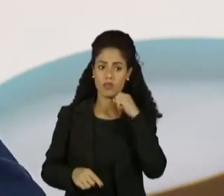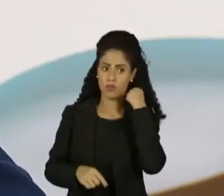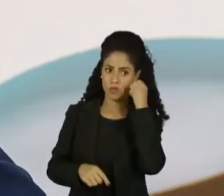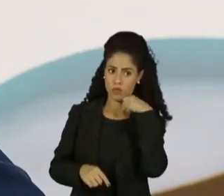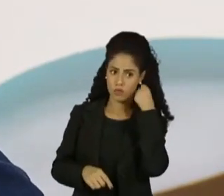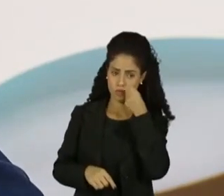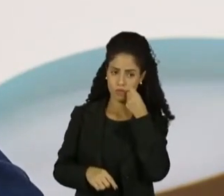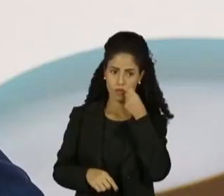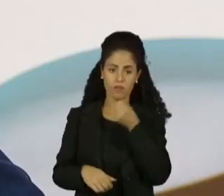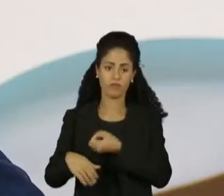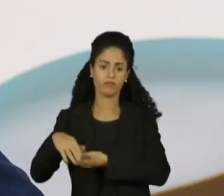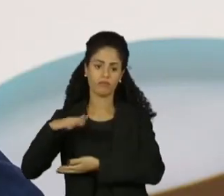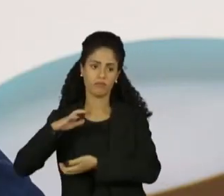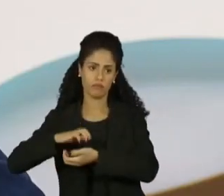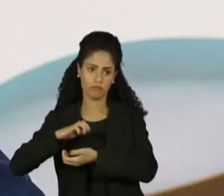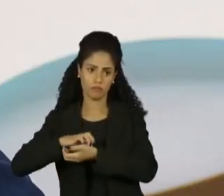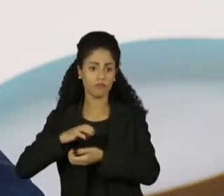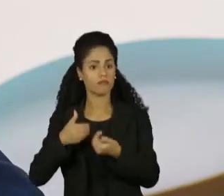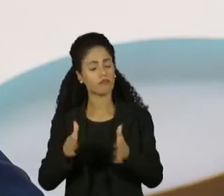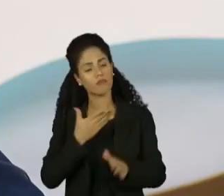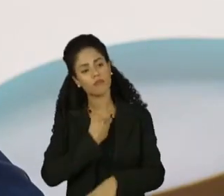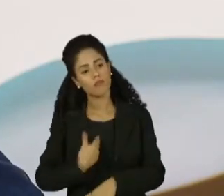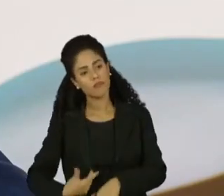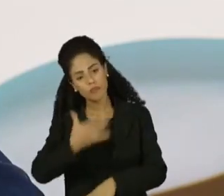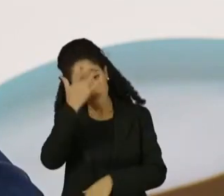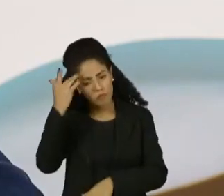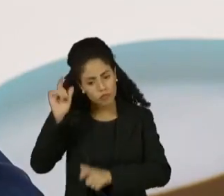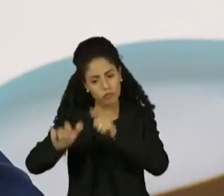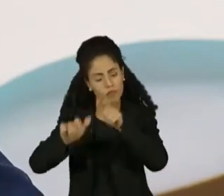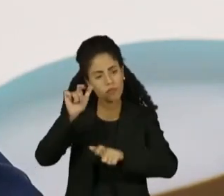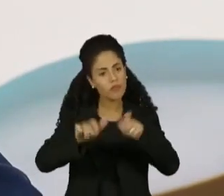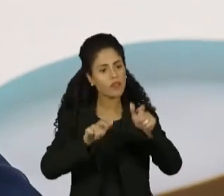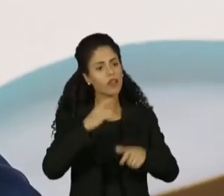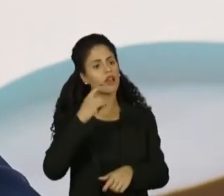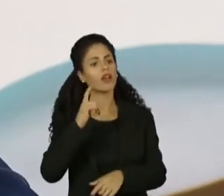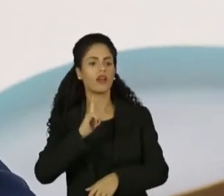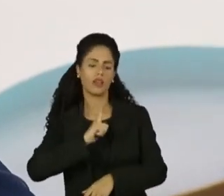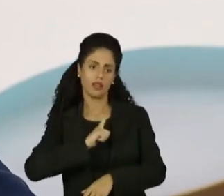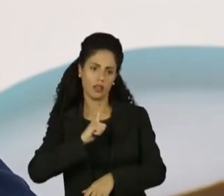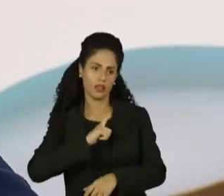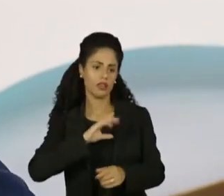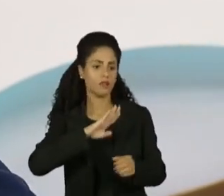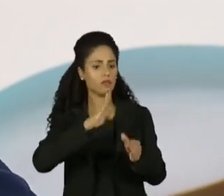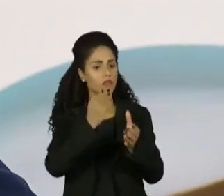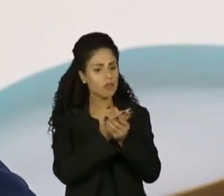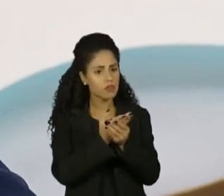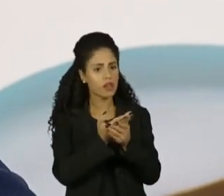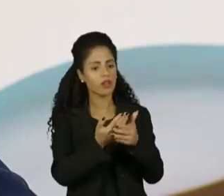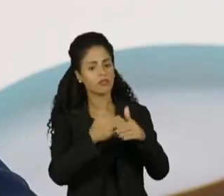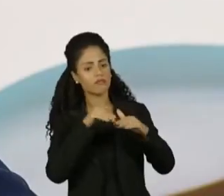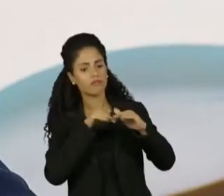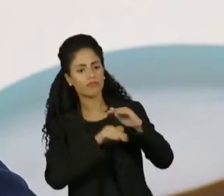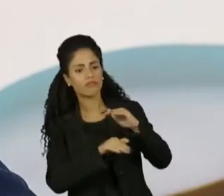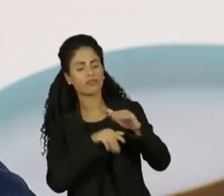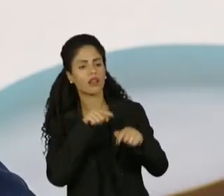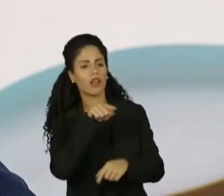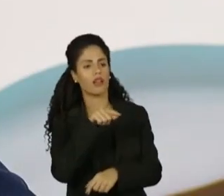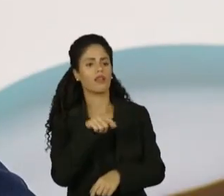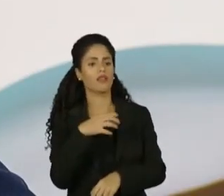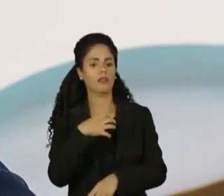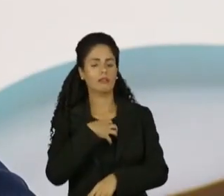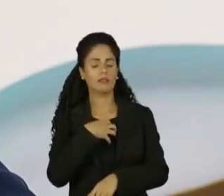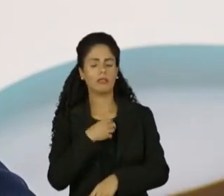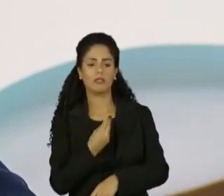Federal, que é pública, e parlamentares que têm inquéritos no Supremo Tribunal Federal e que se sentem, de alguma